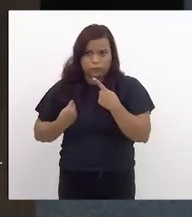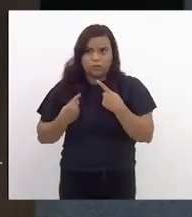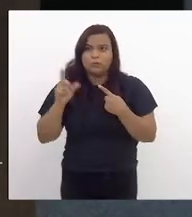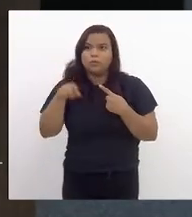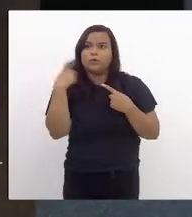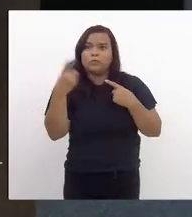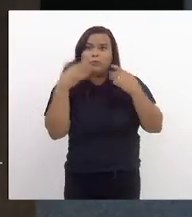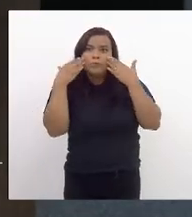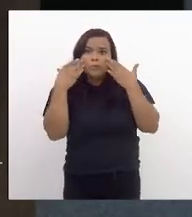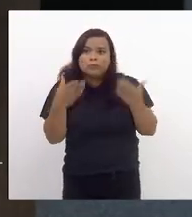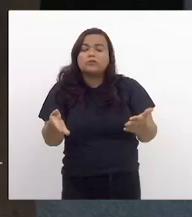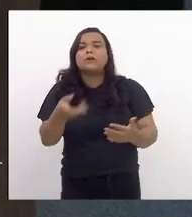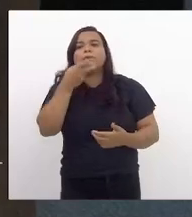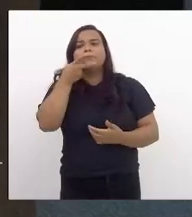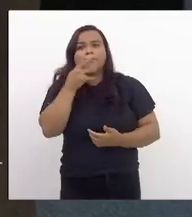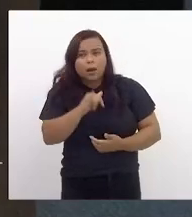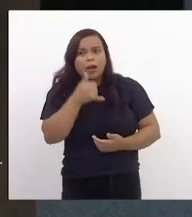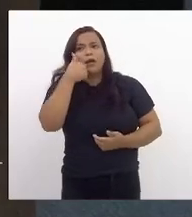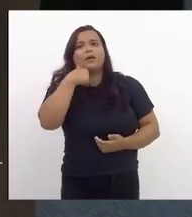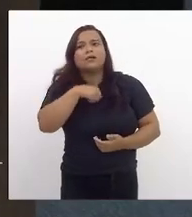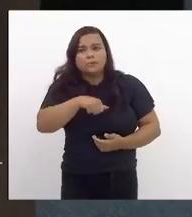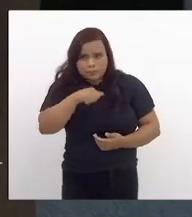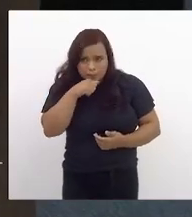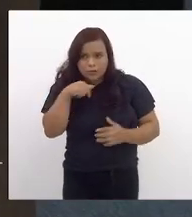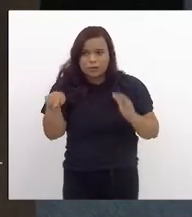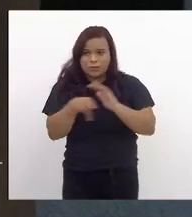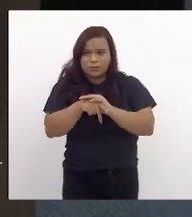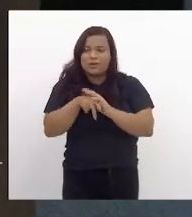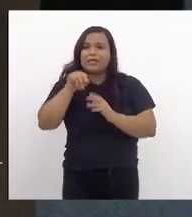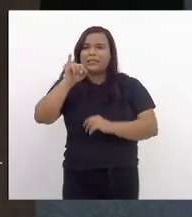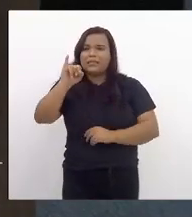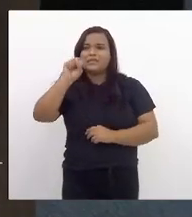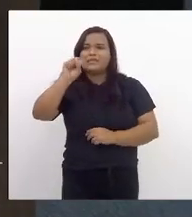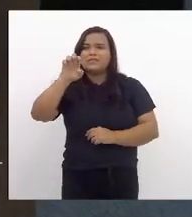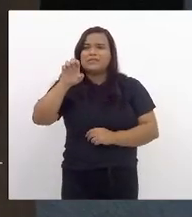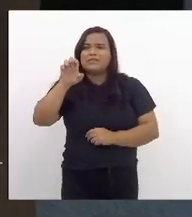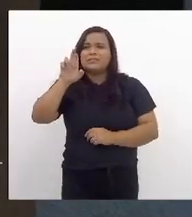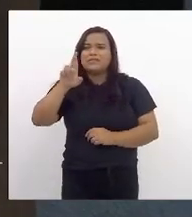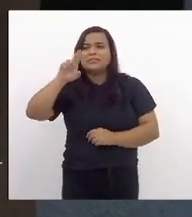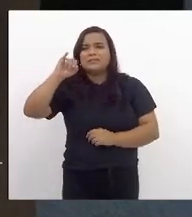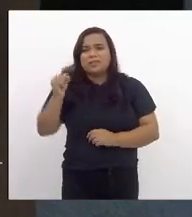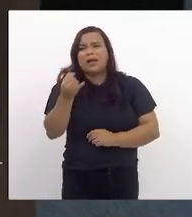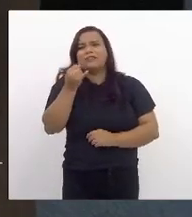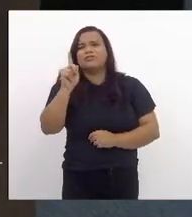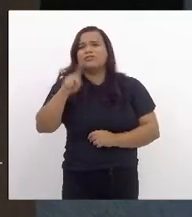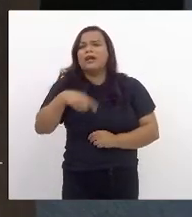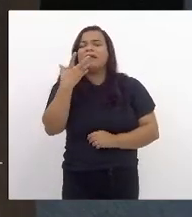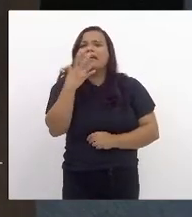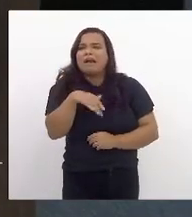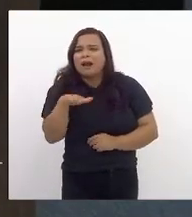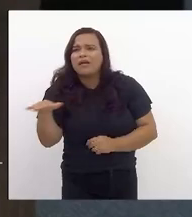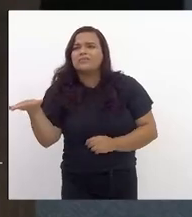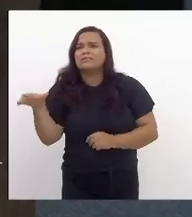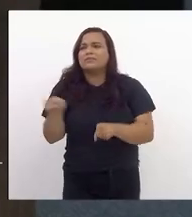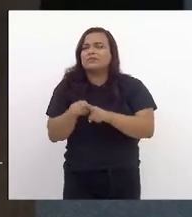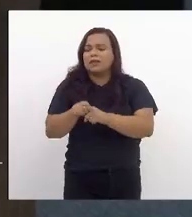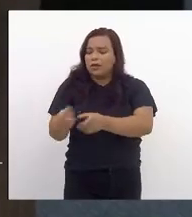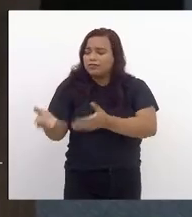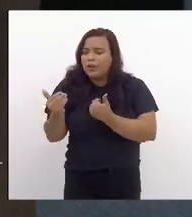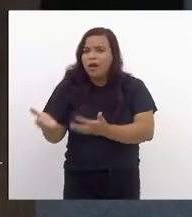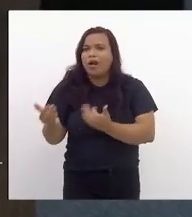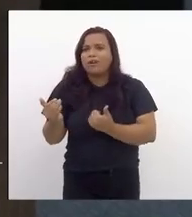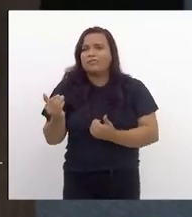estão pais e mães do ISERJ, né, de crianças, adolescentes, que vivem hoje uma